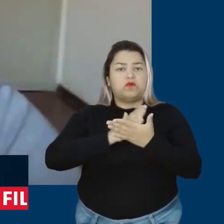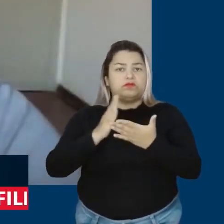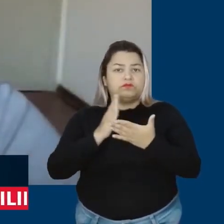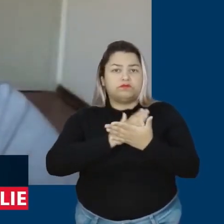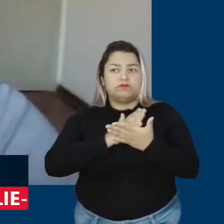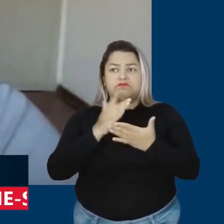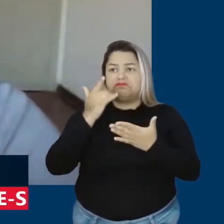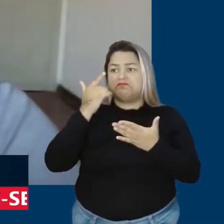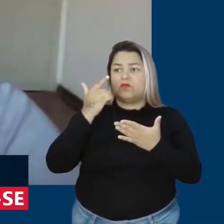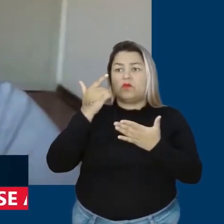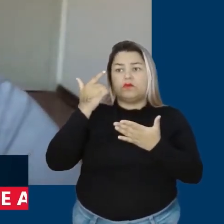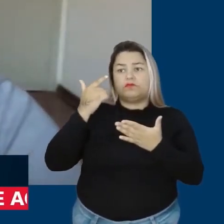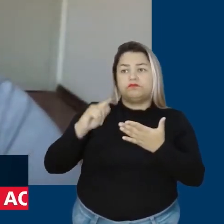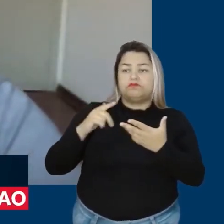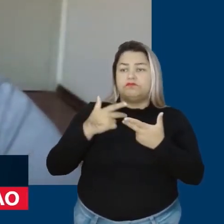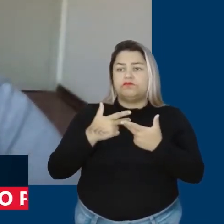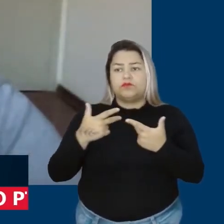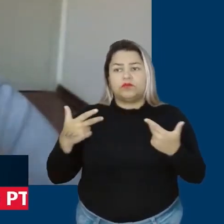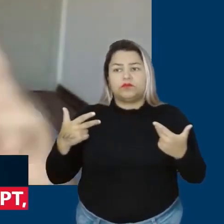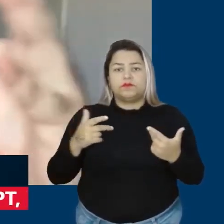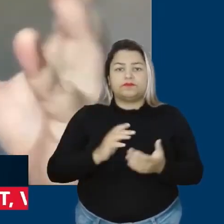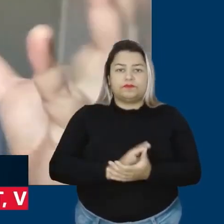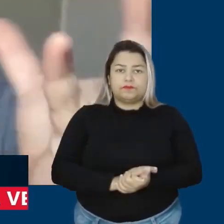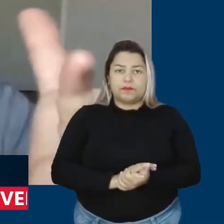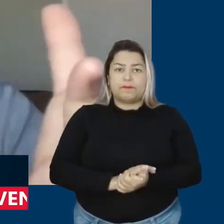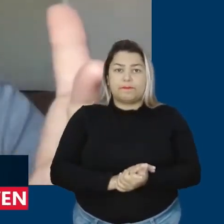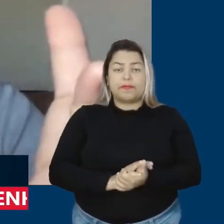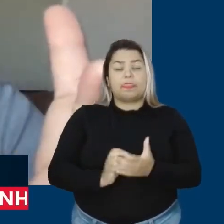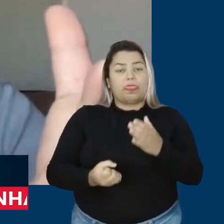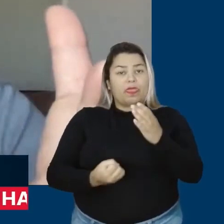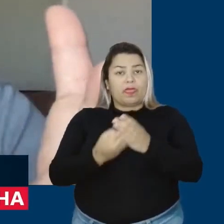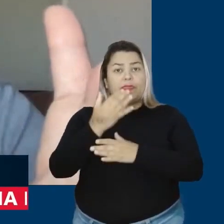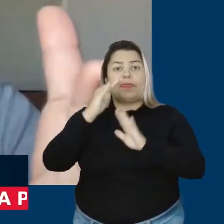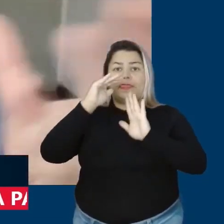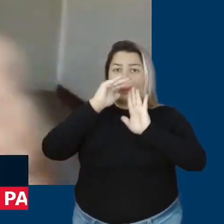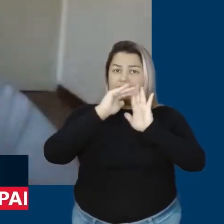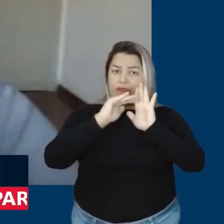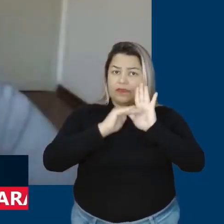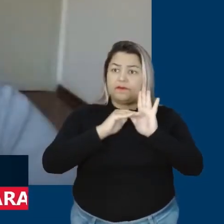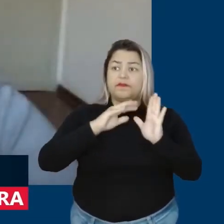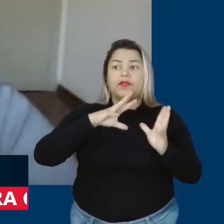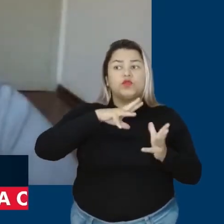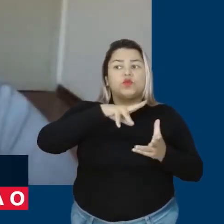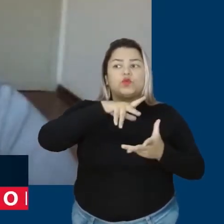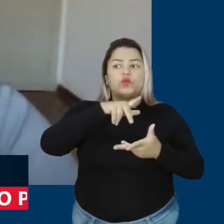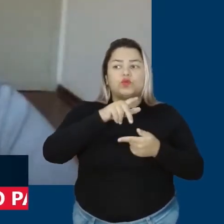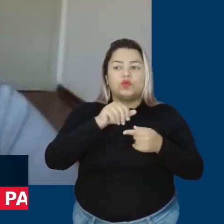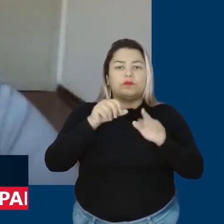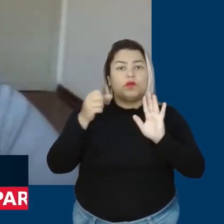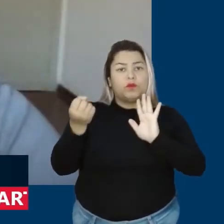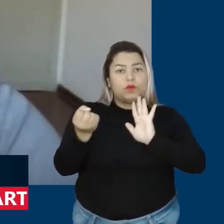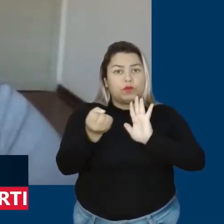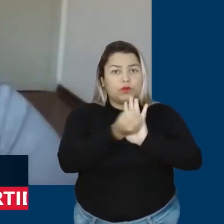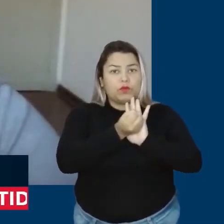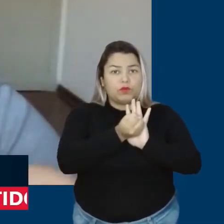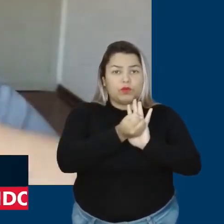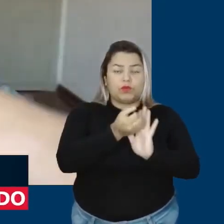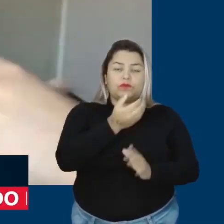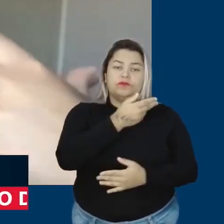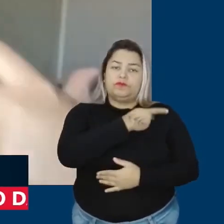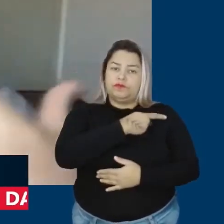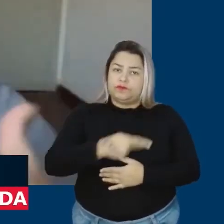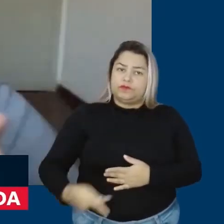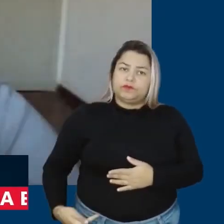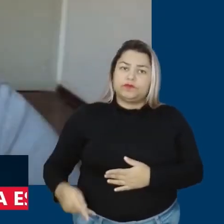de fornecedor, né? Então foi criado um programa inédito no mundo. Isso é uma marca do governo Lula, né? O governo